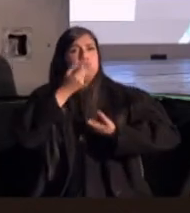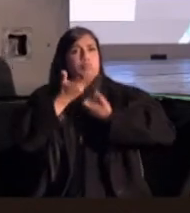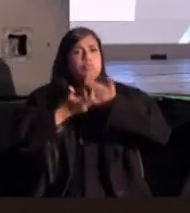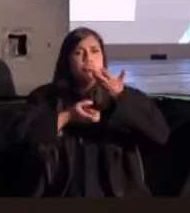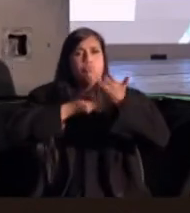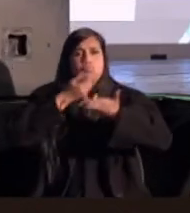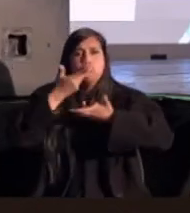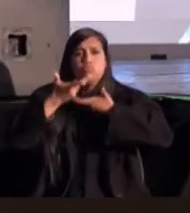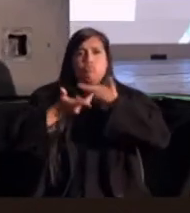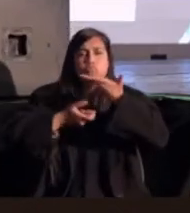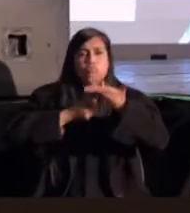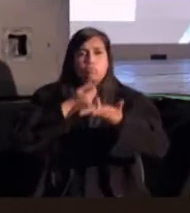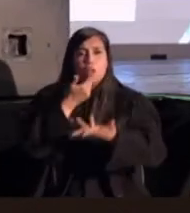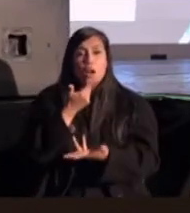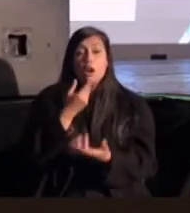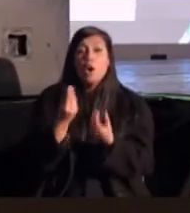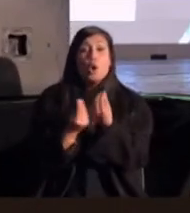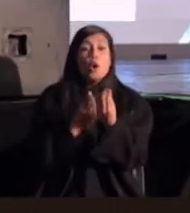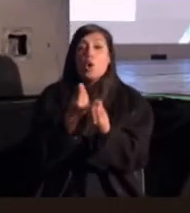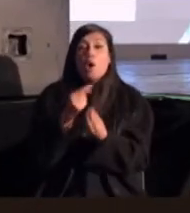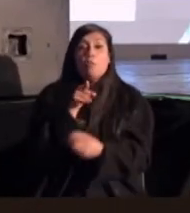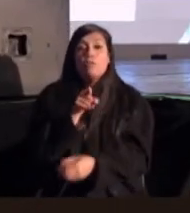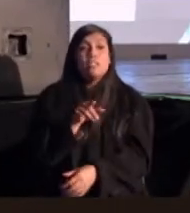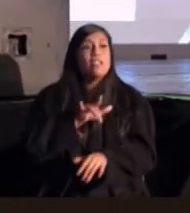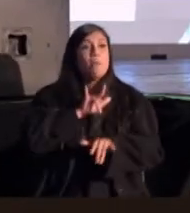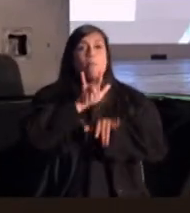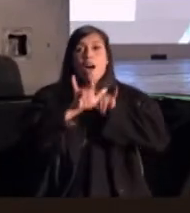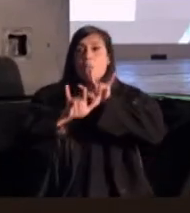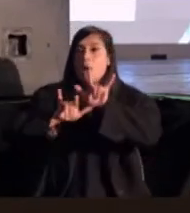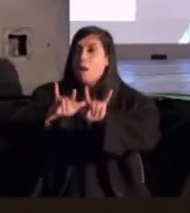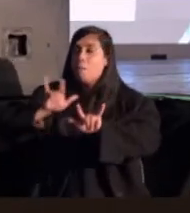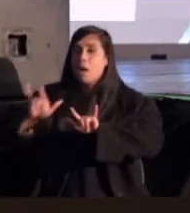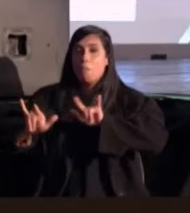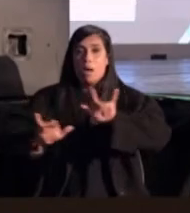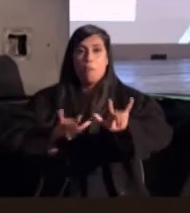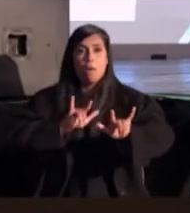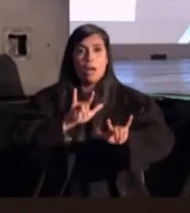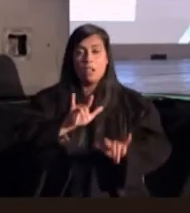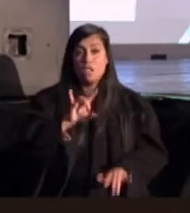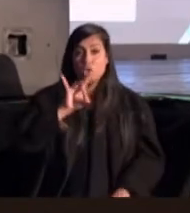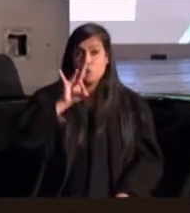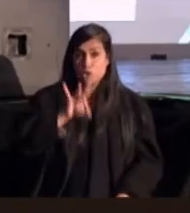se alimenta de amor. O papel dessa língua, não só da boca,